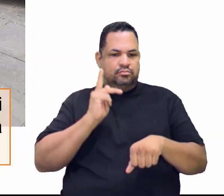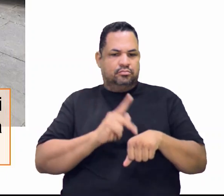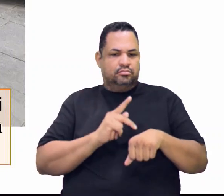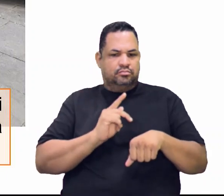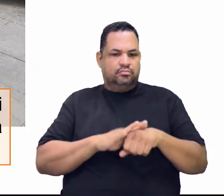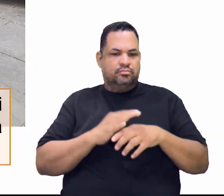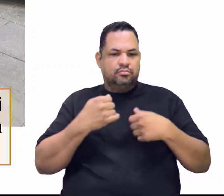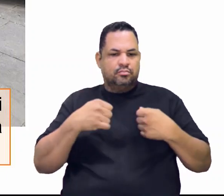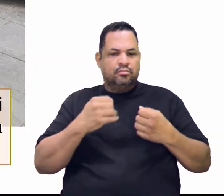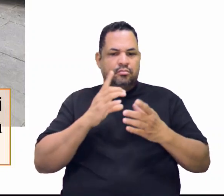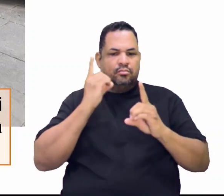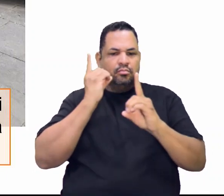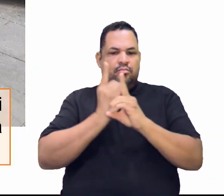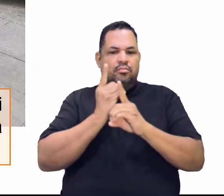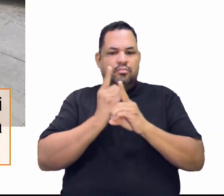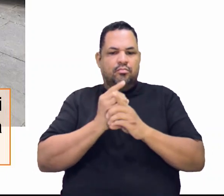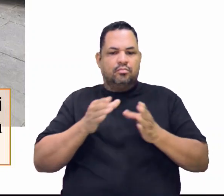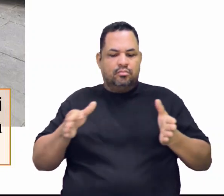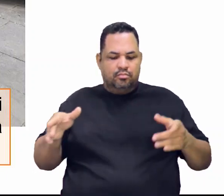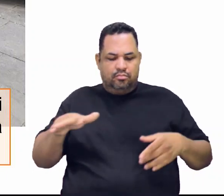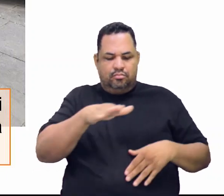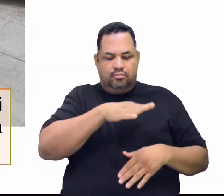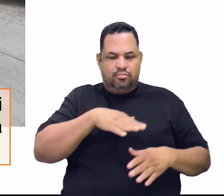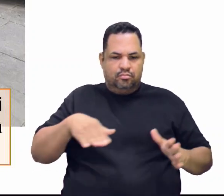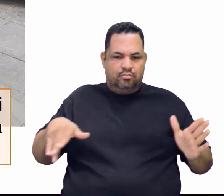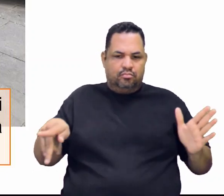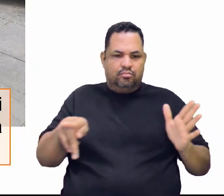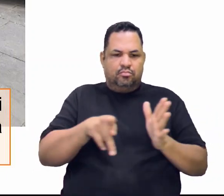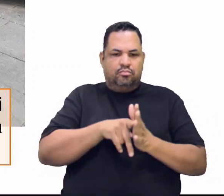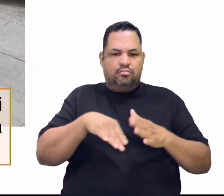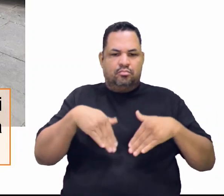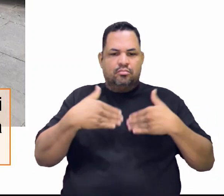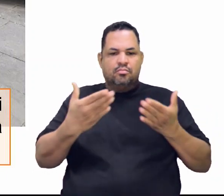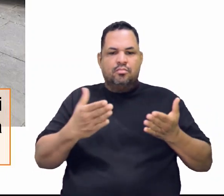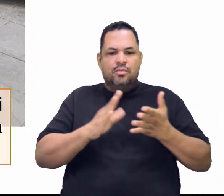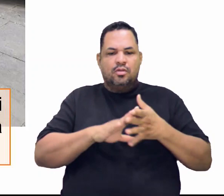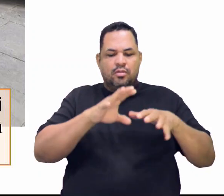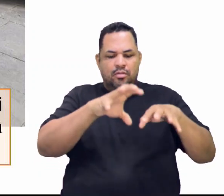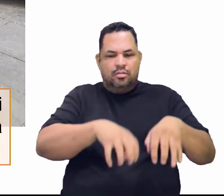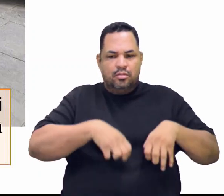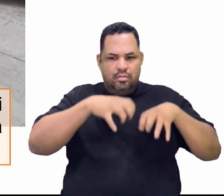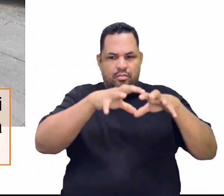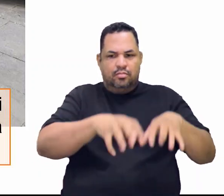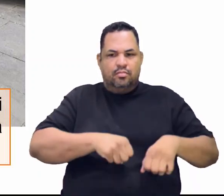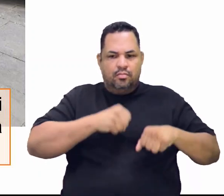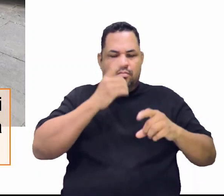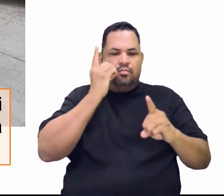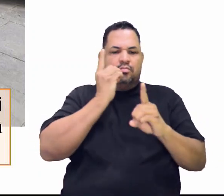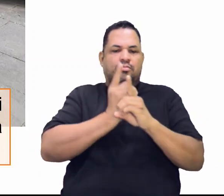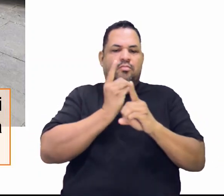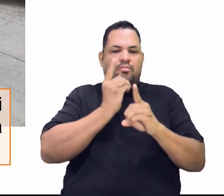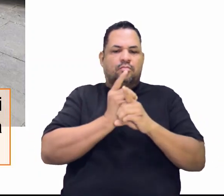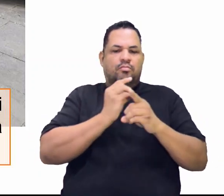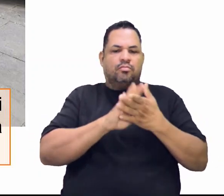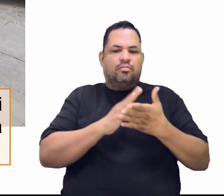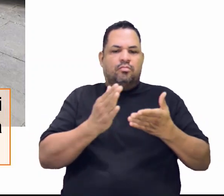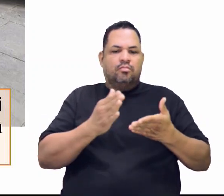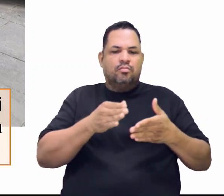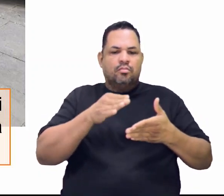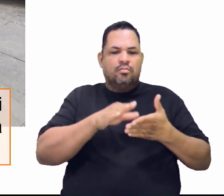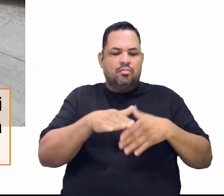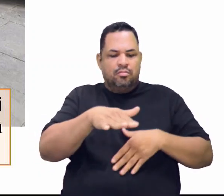obra foi encontrada no próprio local. Quando eles começaram a escavar, eles encontram um